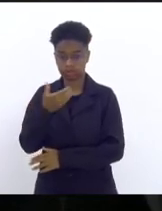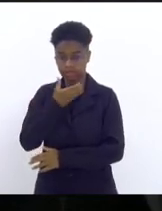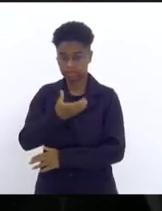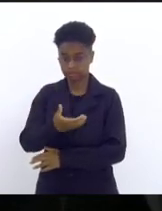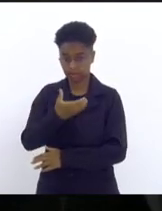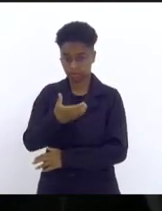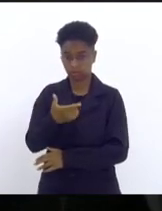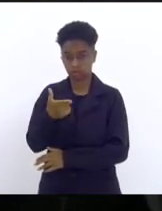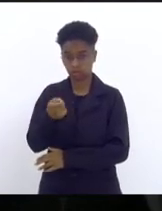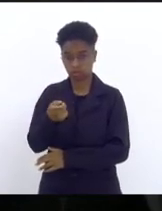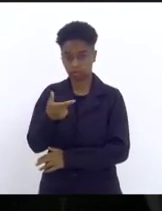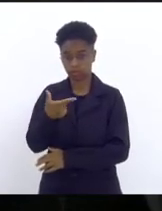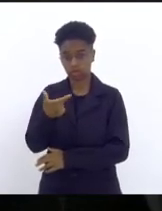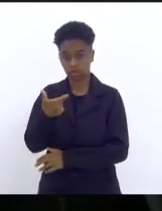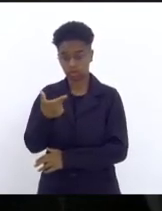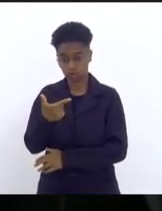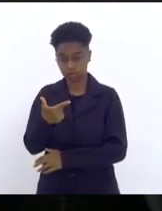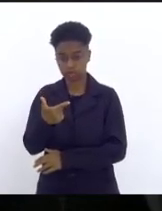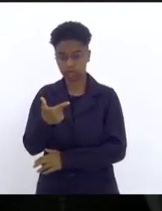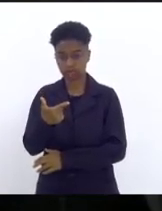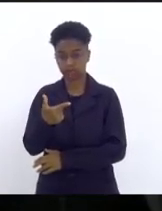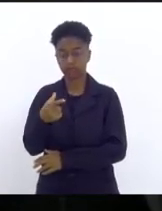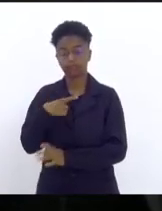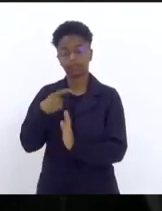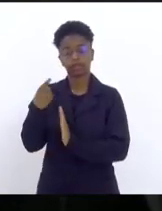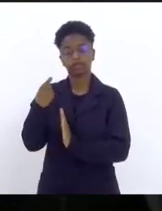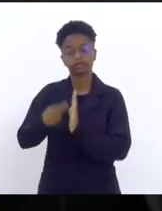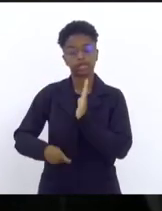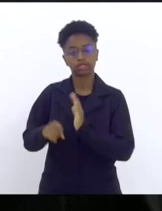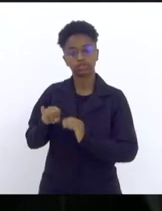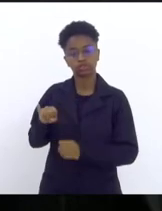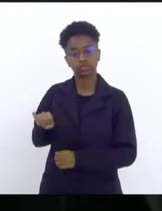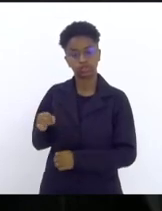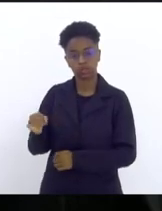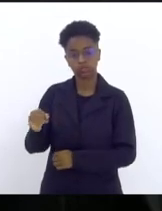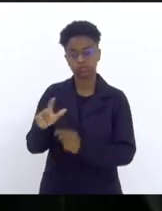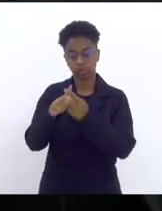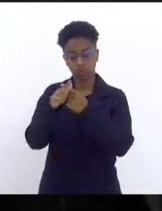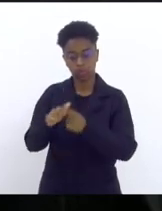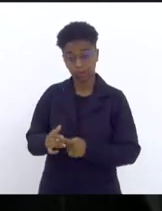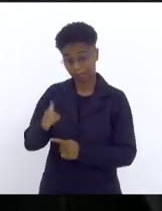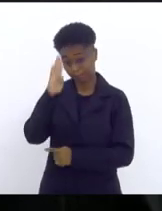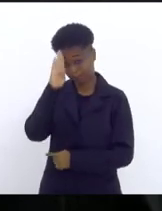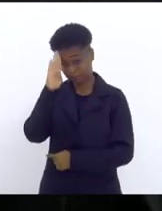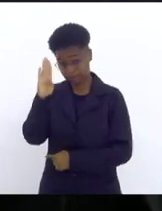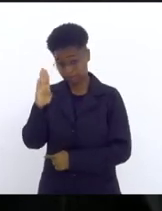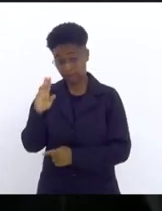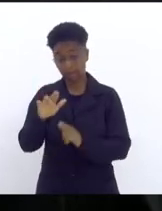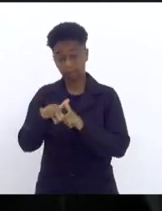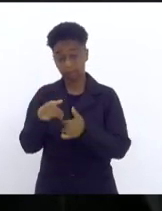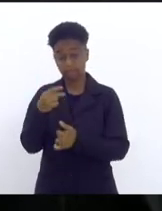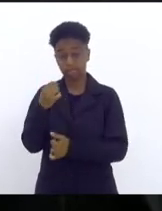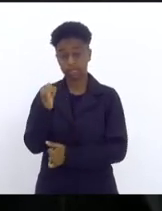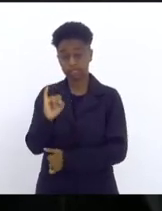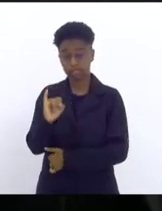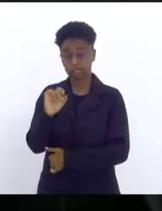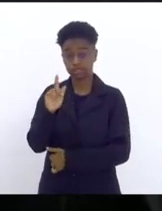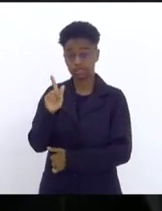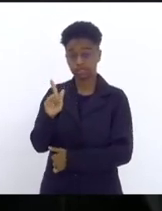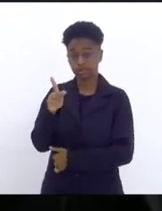a taxa de juros que corrige o principal pelo igpdi